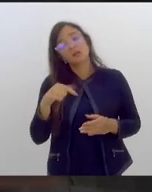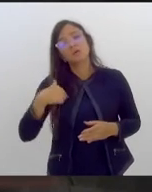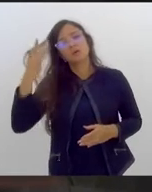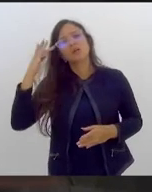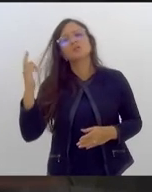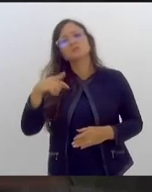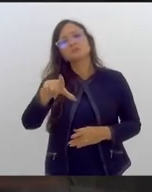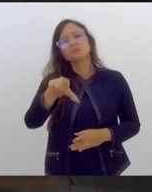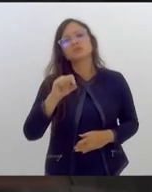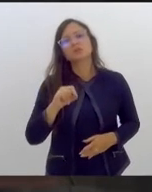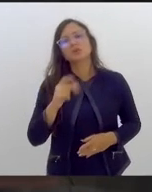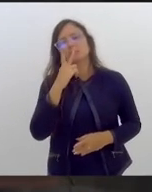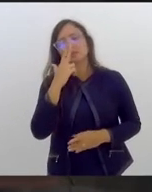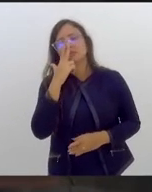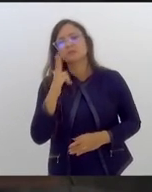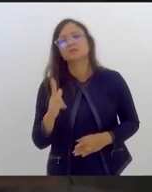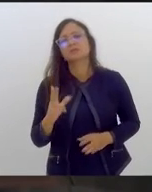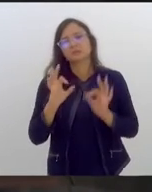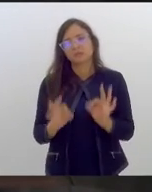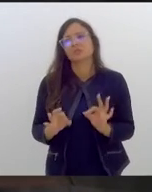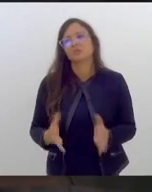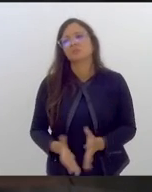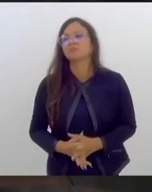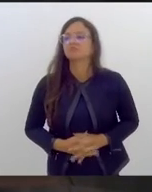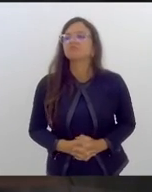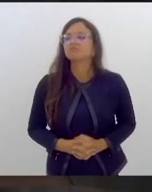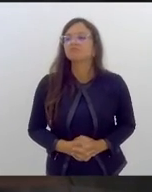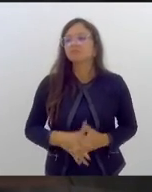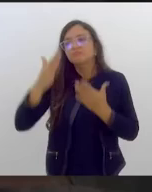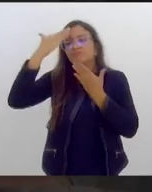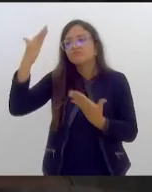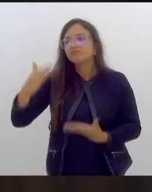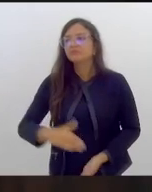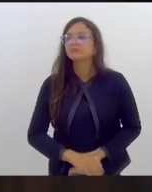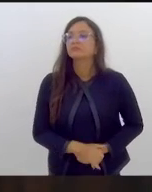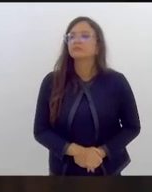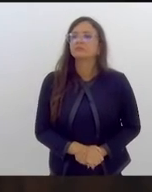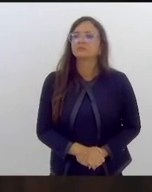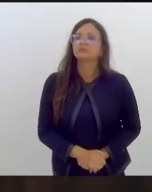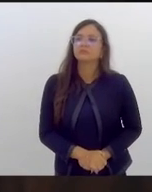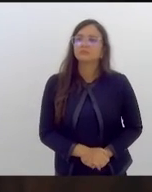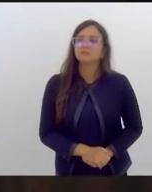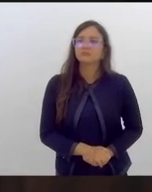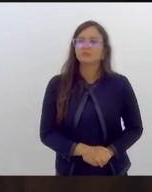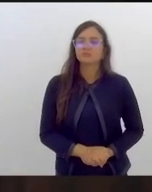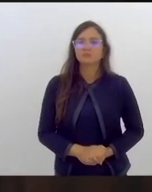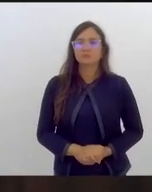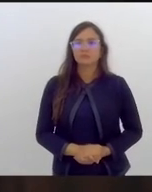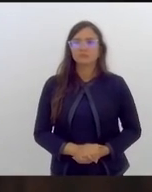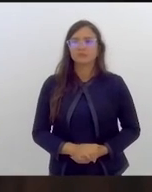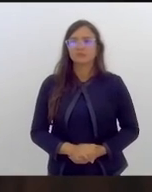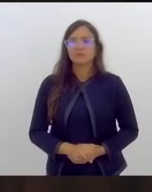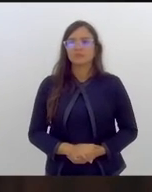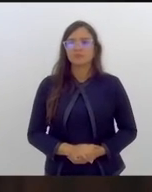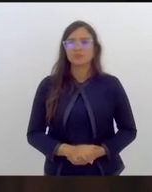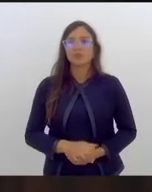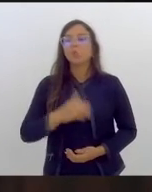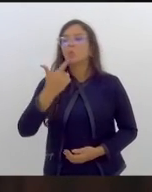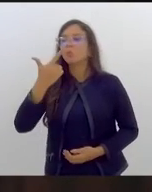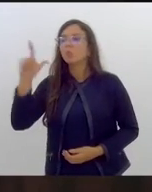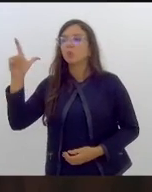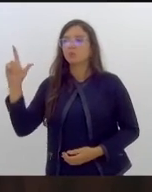escolha me parece é muito óbvia muito obrigado próximos moradores escrito é o nome Deputado